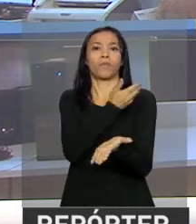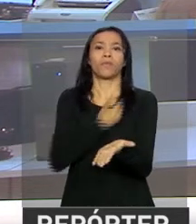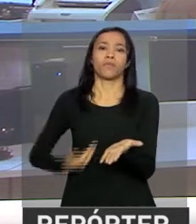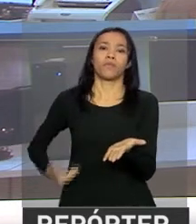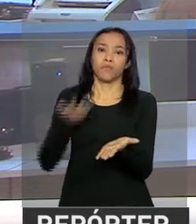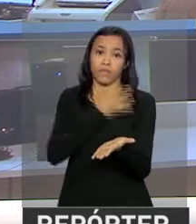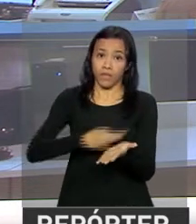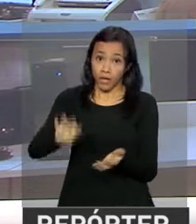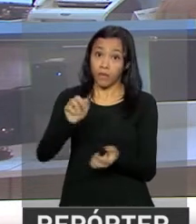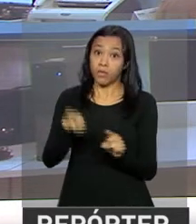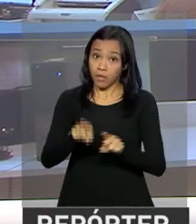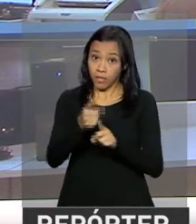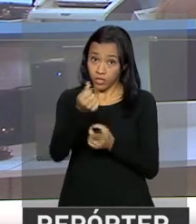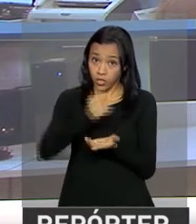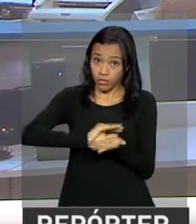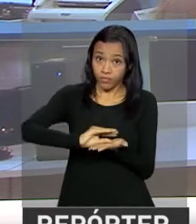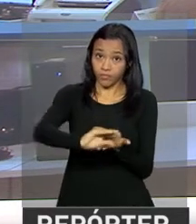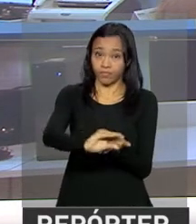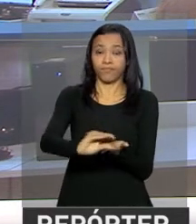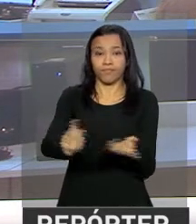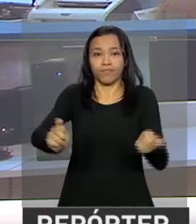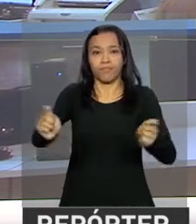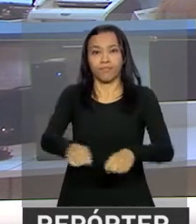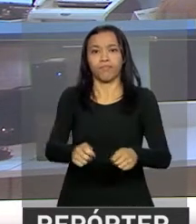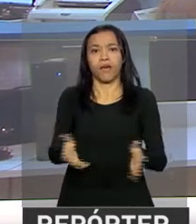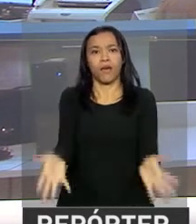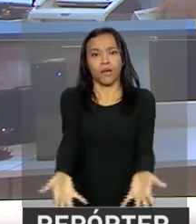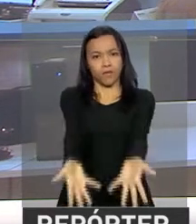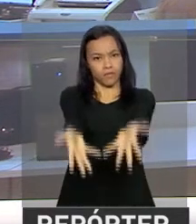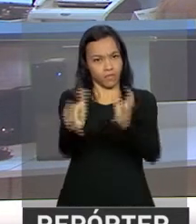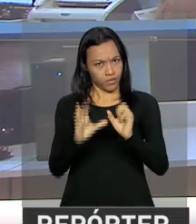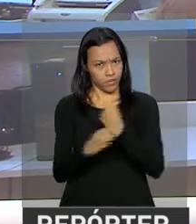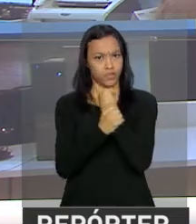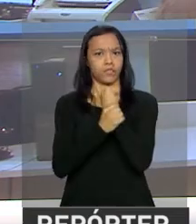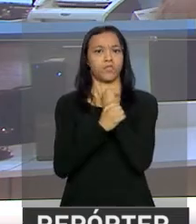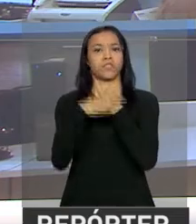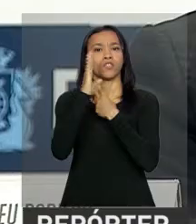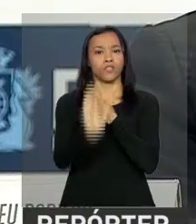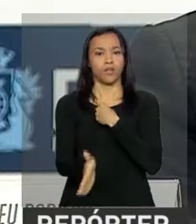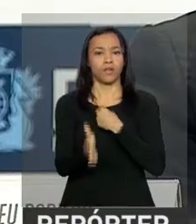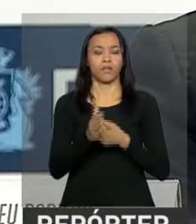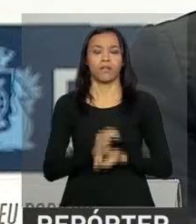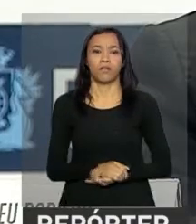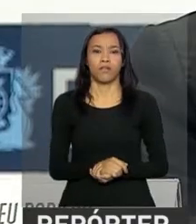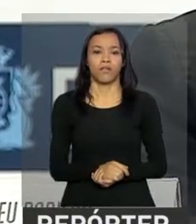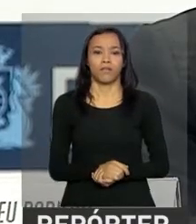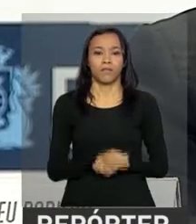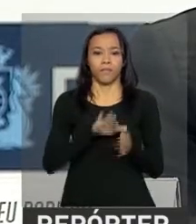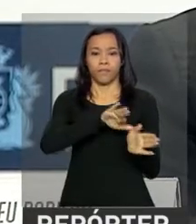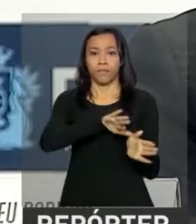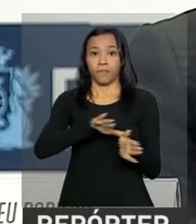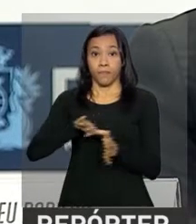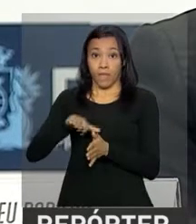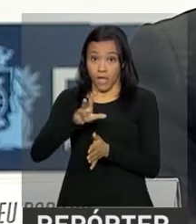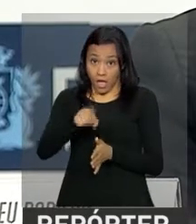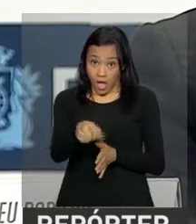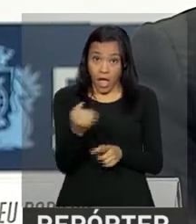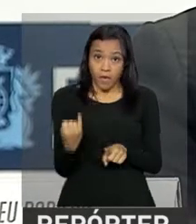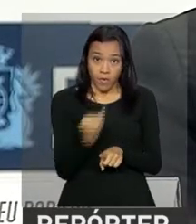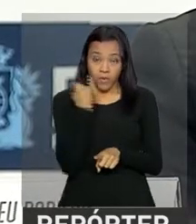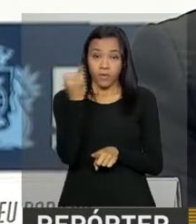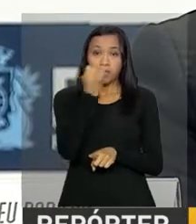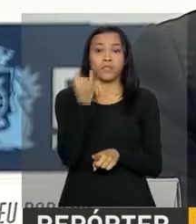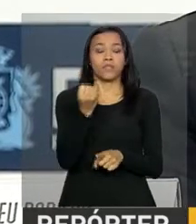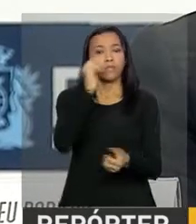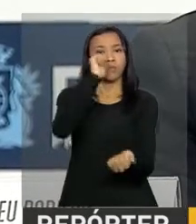e o recurso necessário para a realização dos Jogos está garantido. A importância dos Jogos